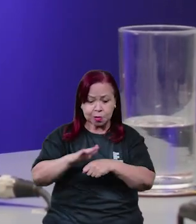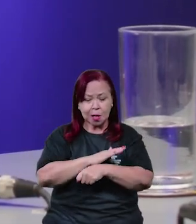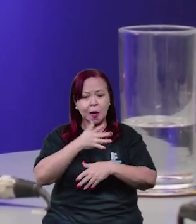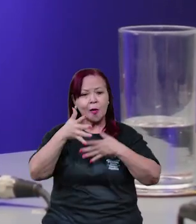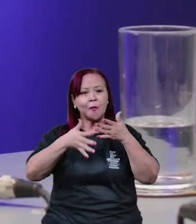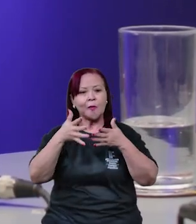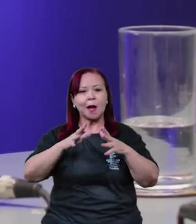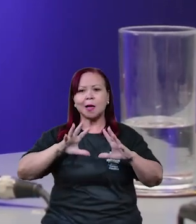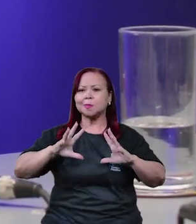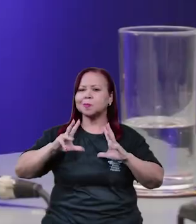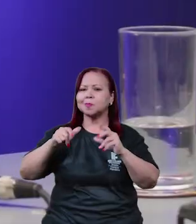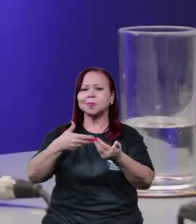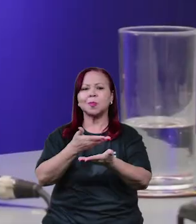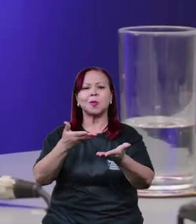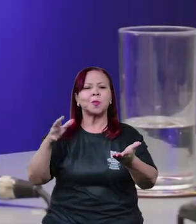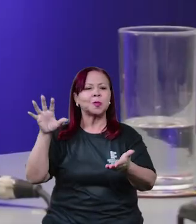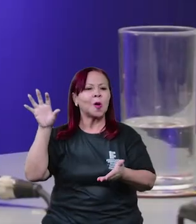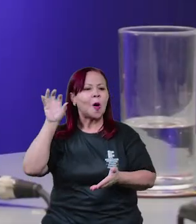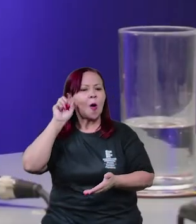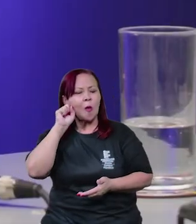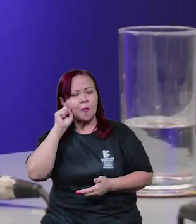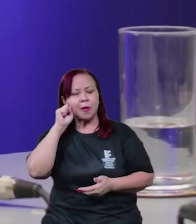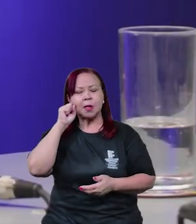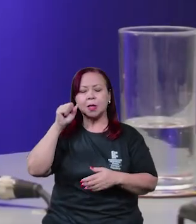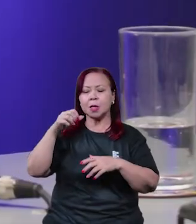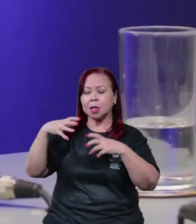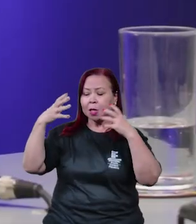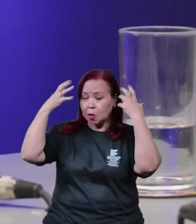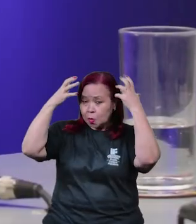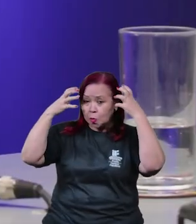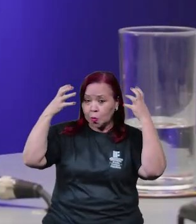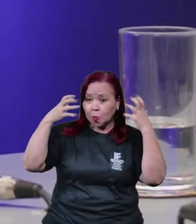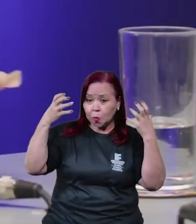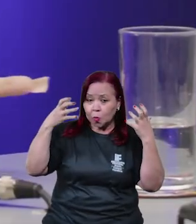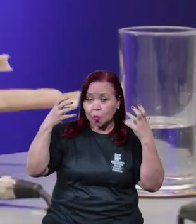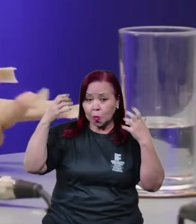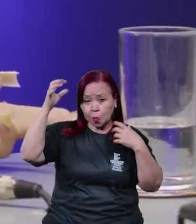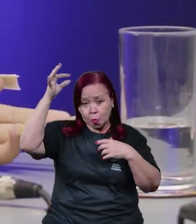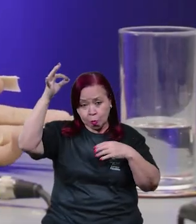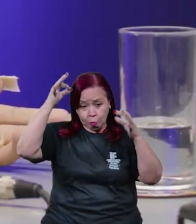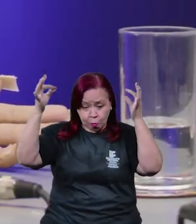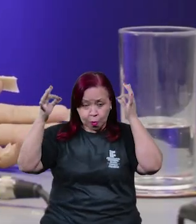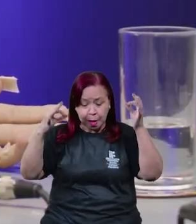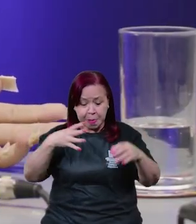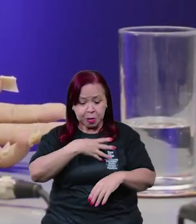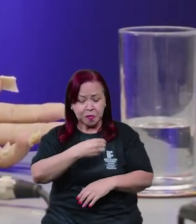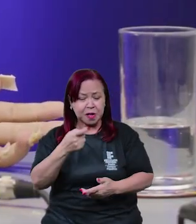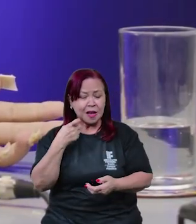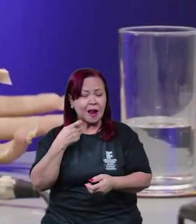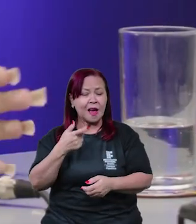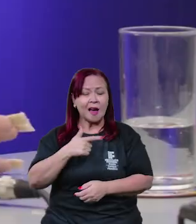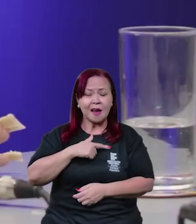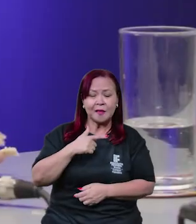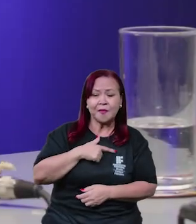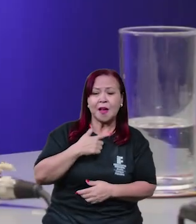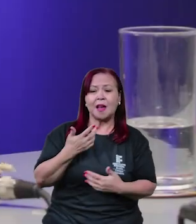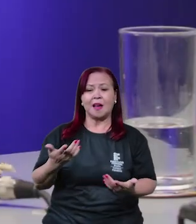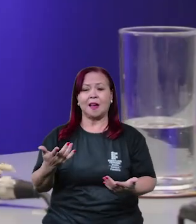que o cabelo do filho era feio, que o cabelo do filho não era fácil de cuidar, que estava odiando estar naquele momento ali com ele.